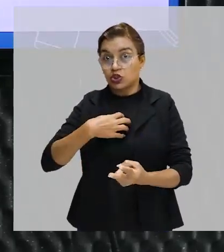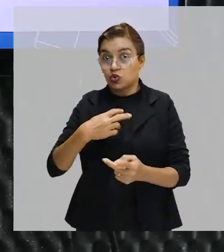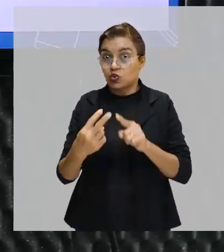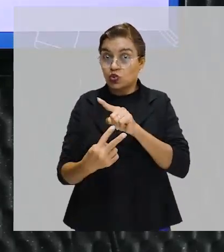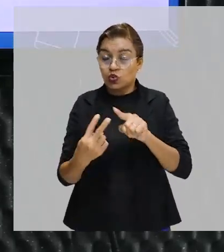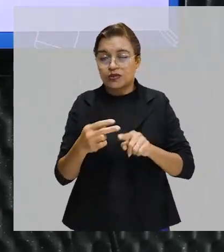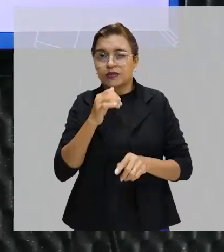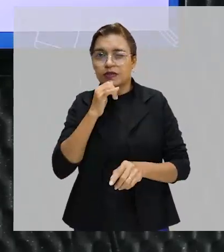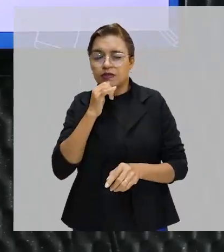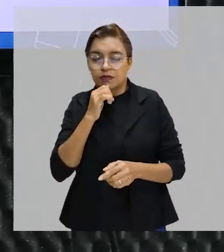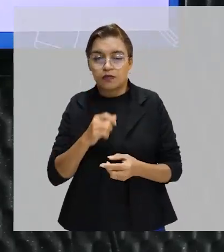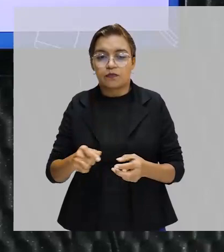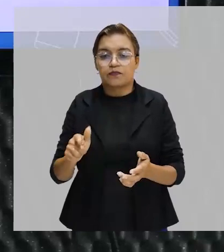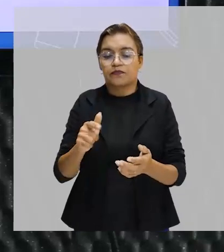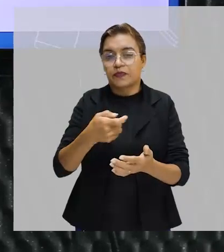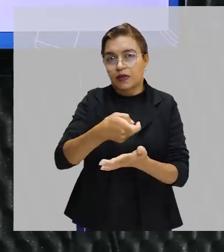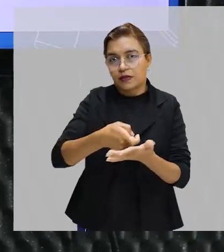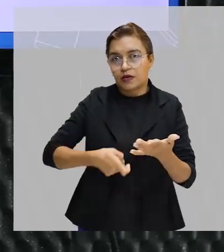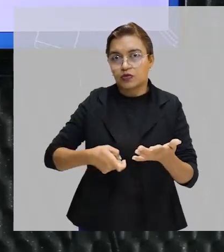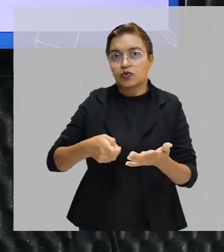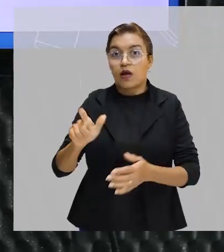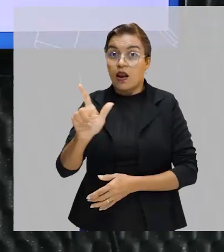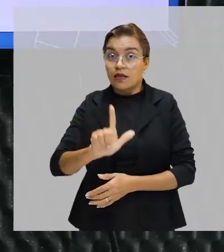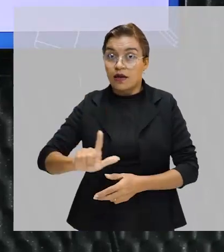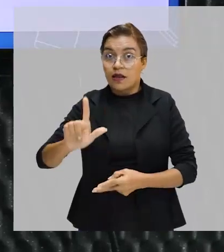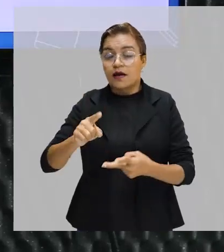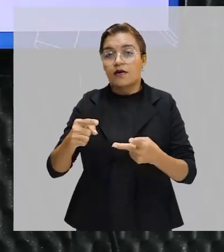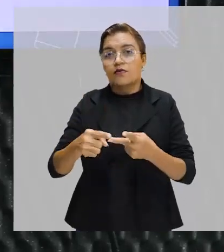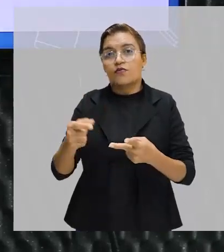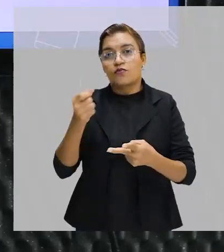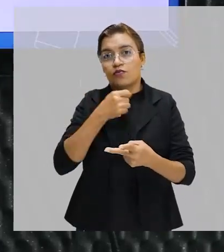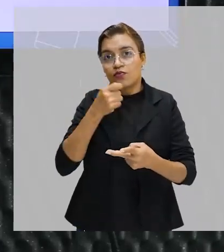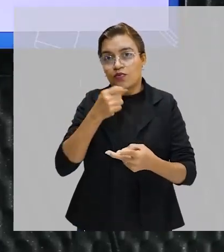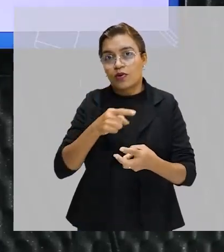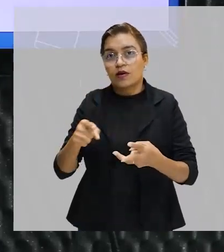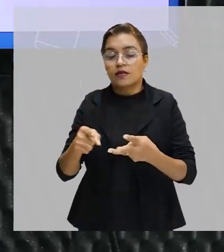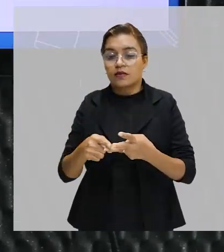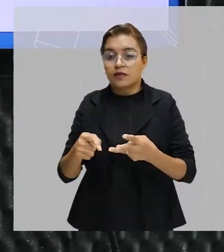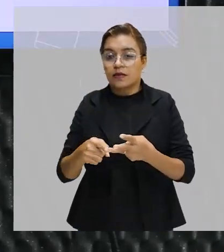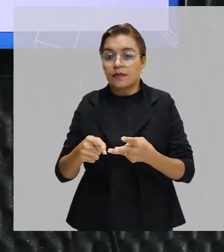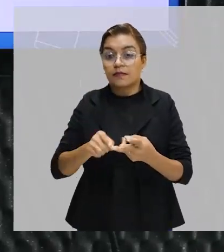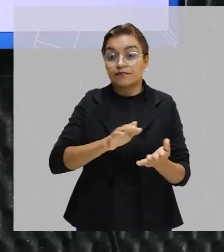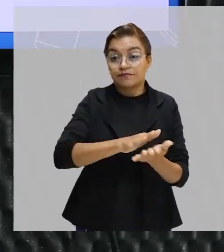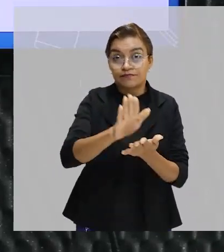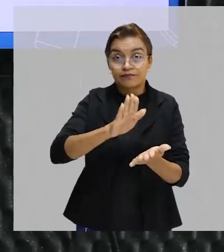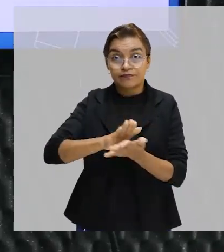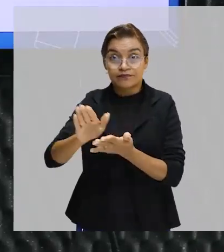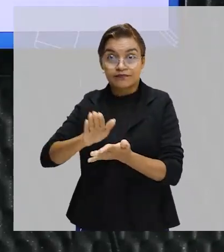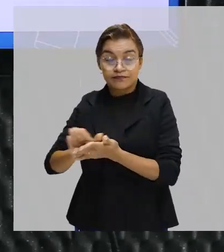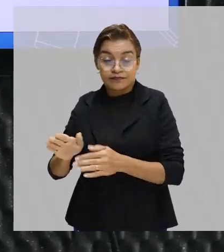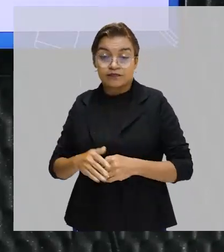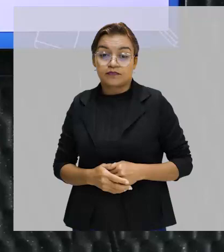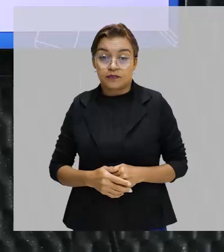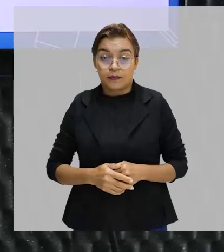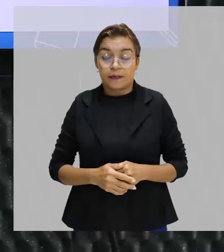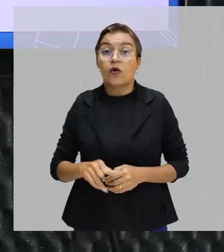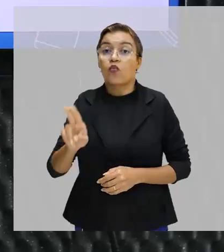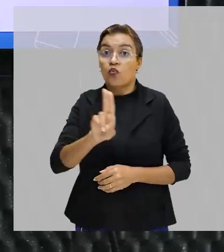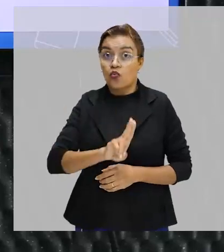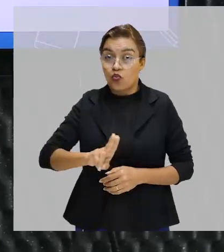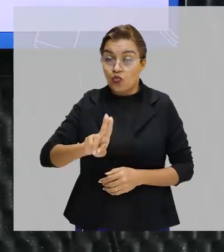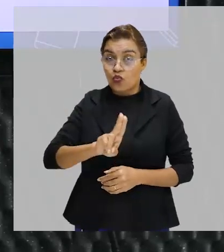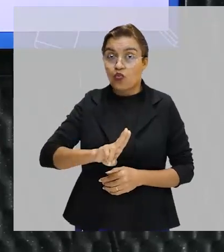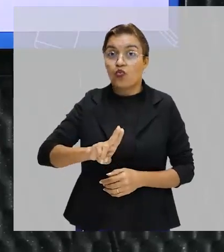literários, humorísticos e publicitários, são os que mais fazem uso da ambiguidade, só que enquanto um